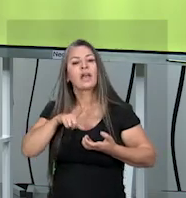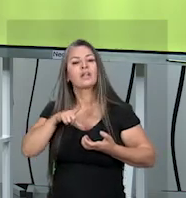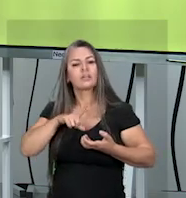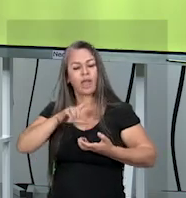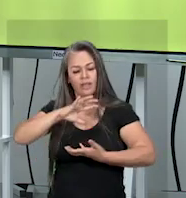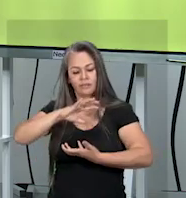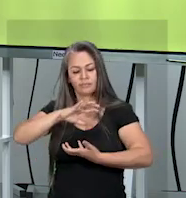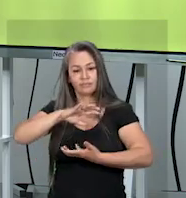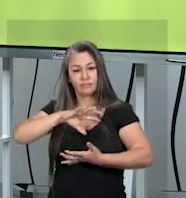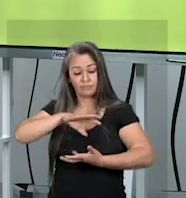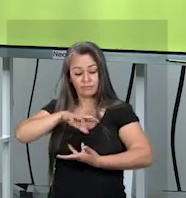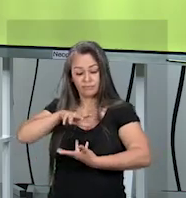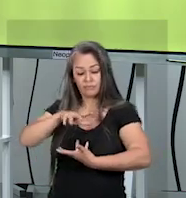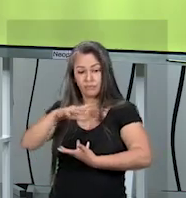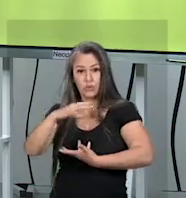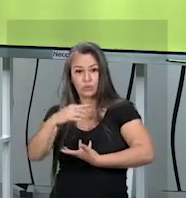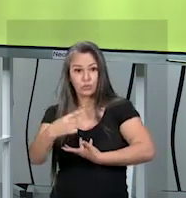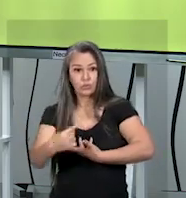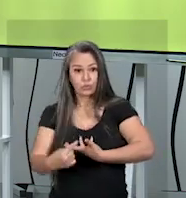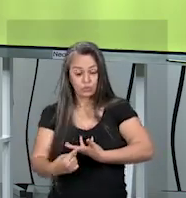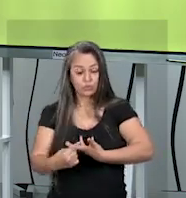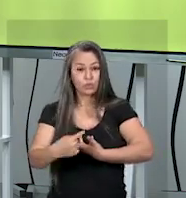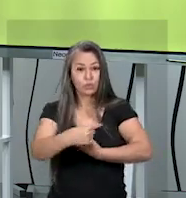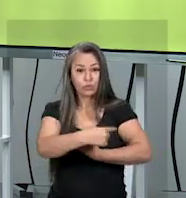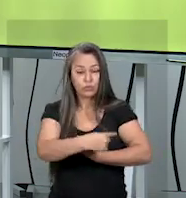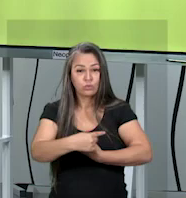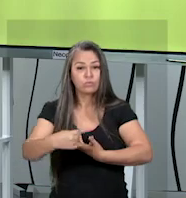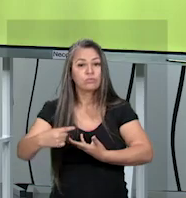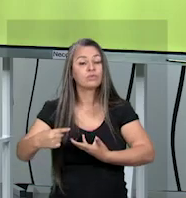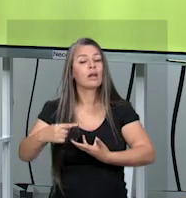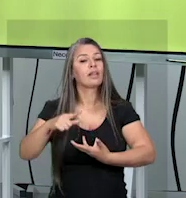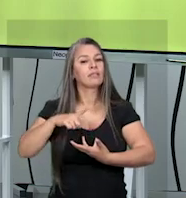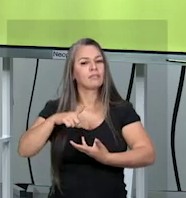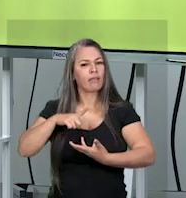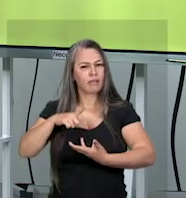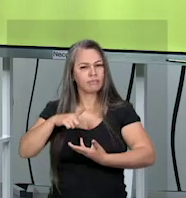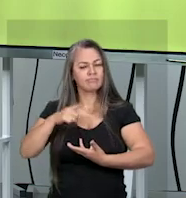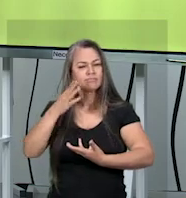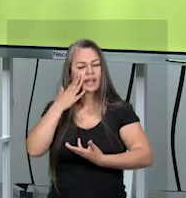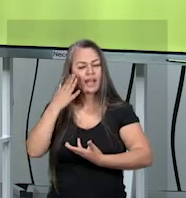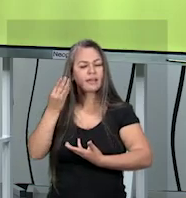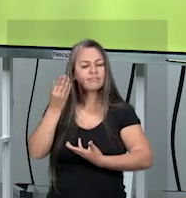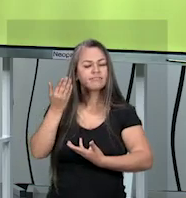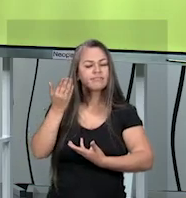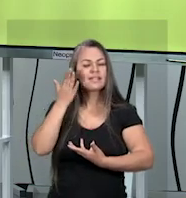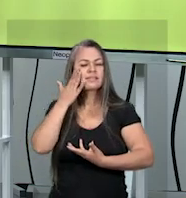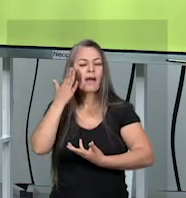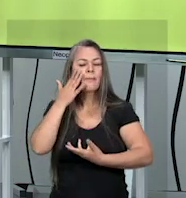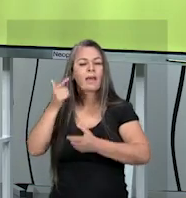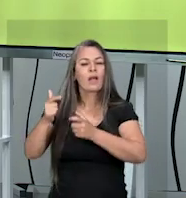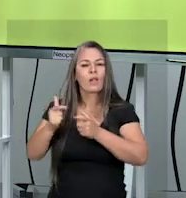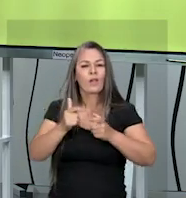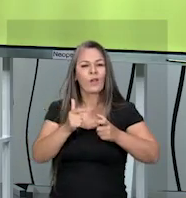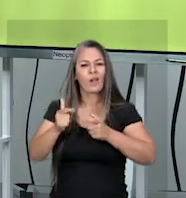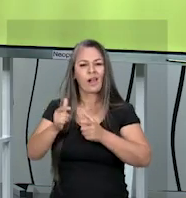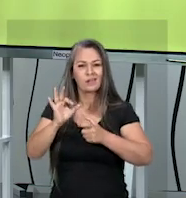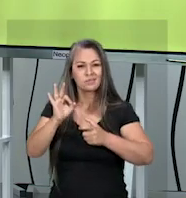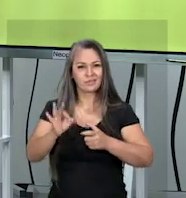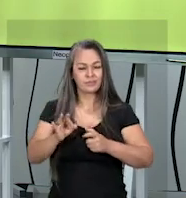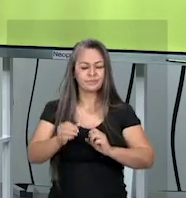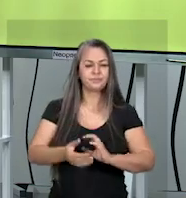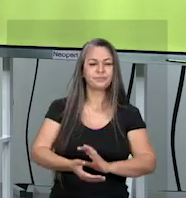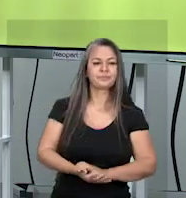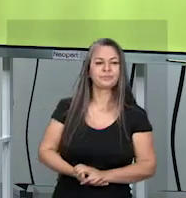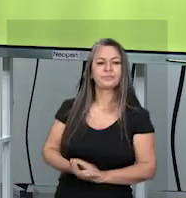dividem a Terra justamente como referência de localização geográfica. Olha só, a localização de grande parte